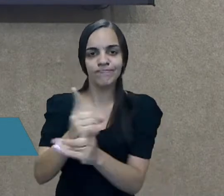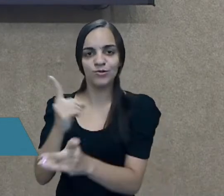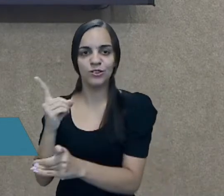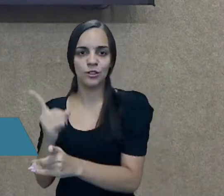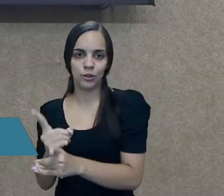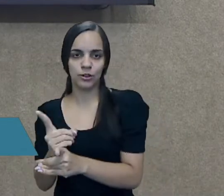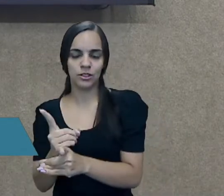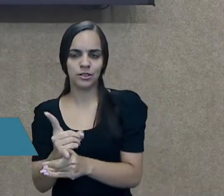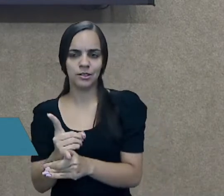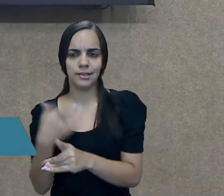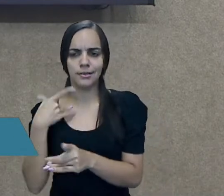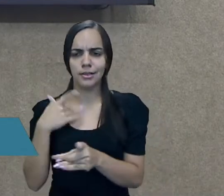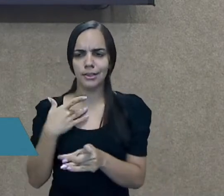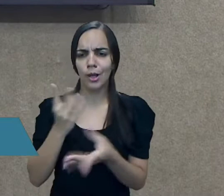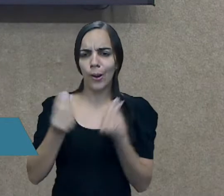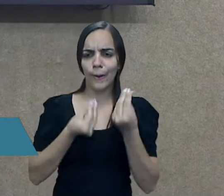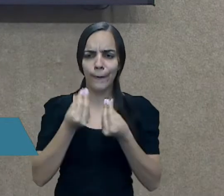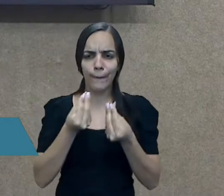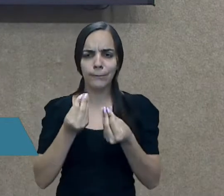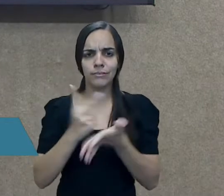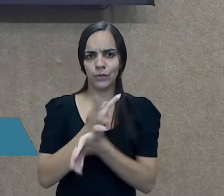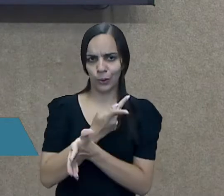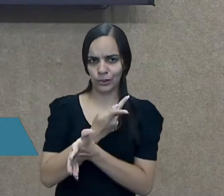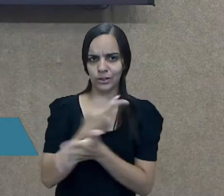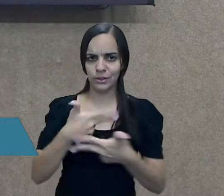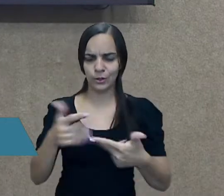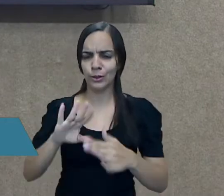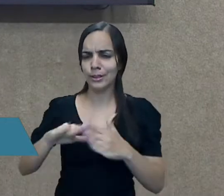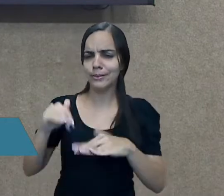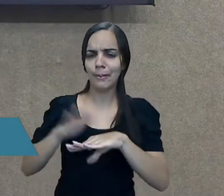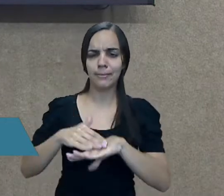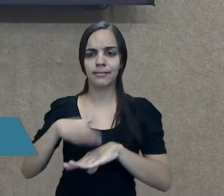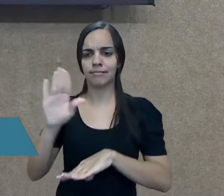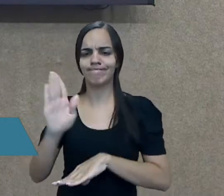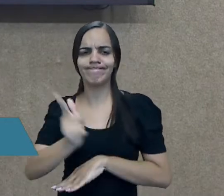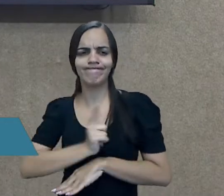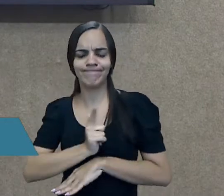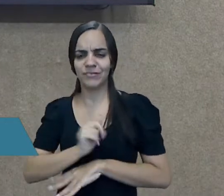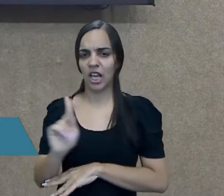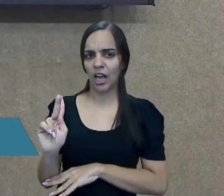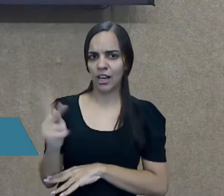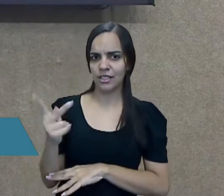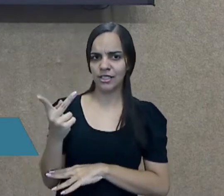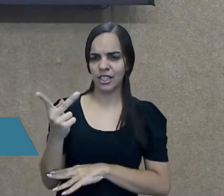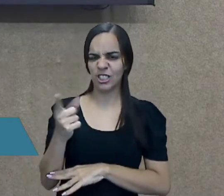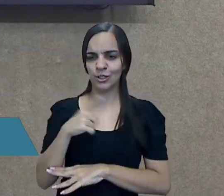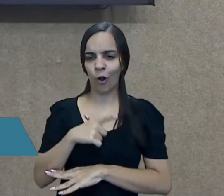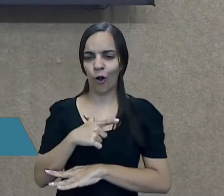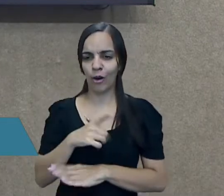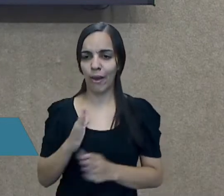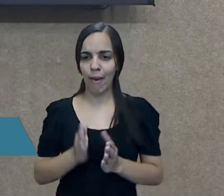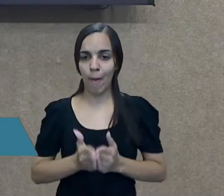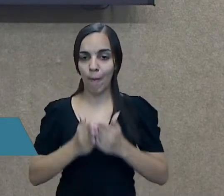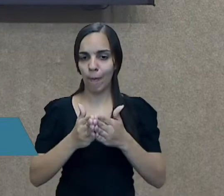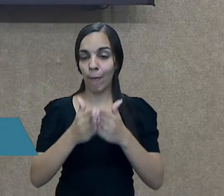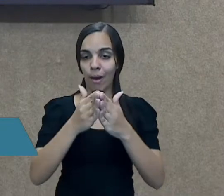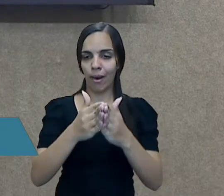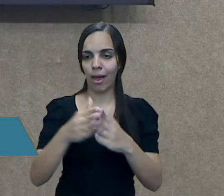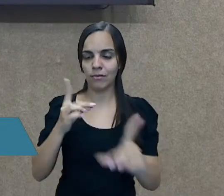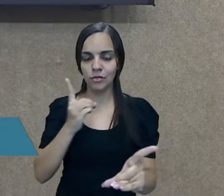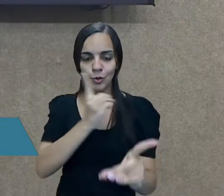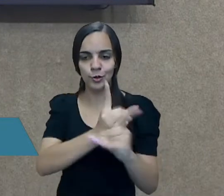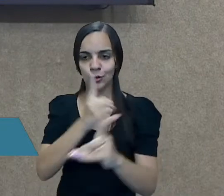esses fatores e muito mais. A história é uma nave de